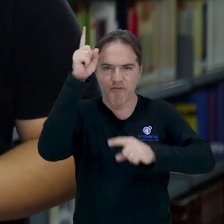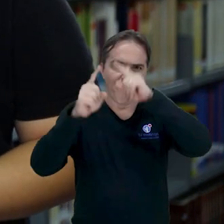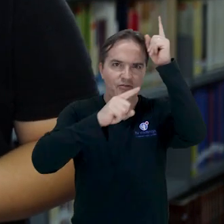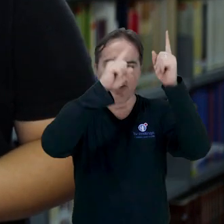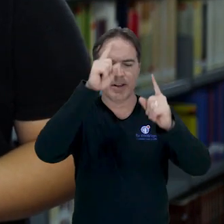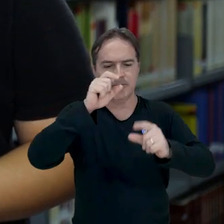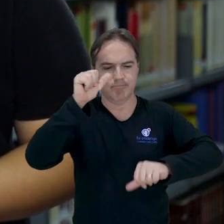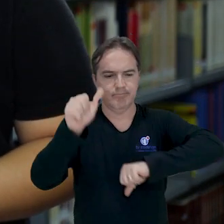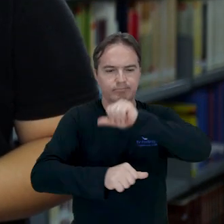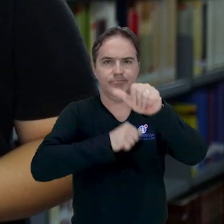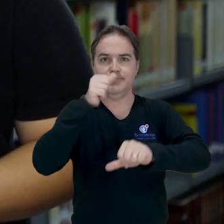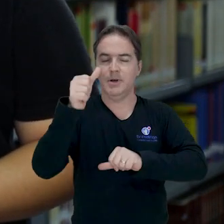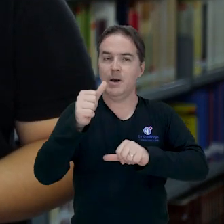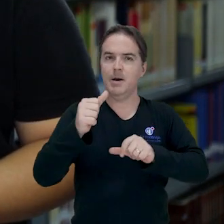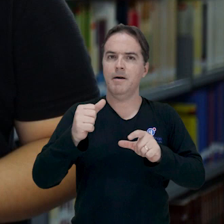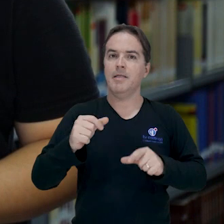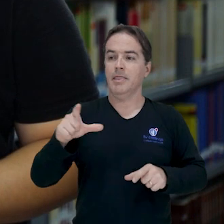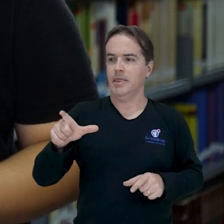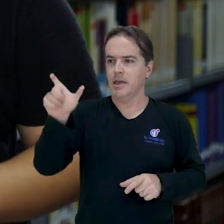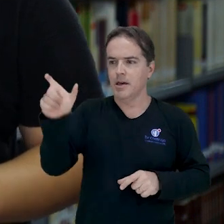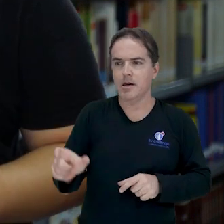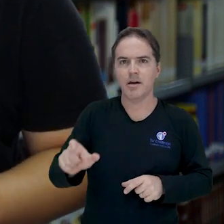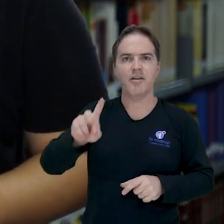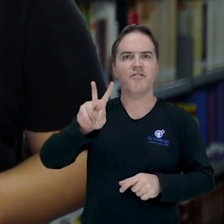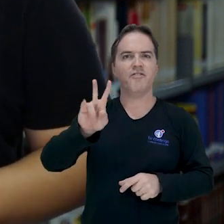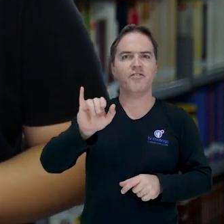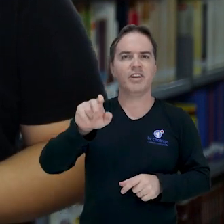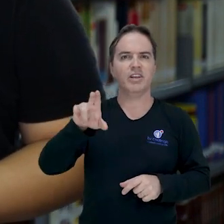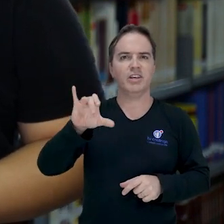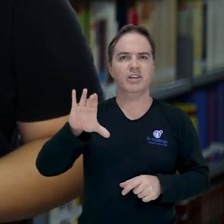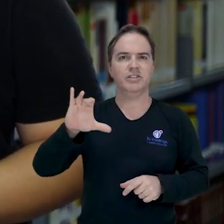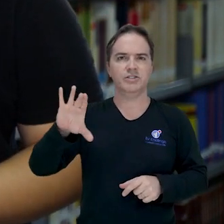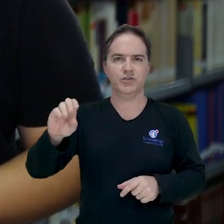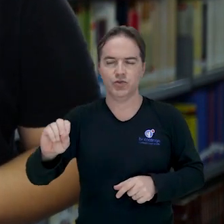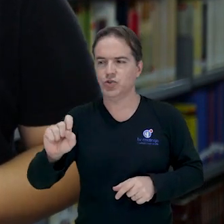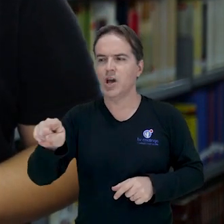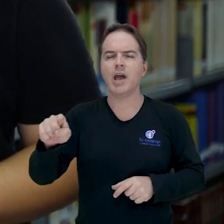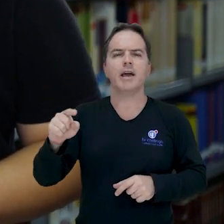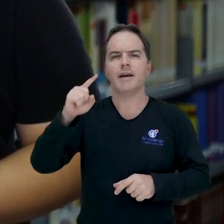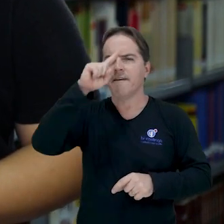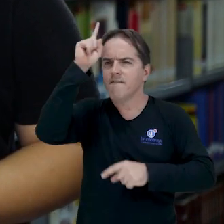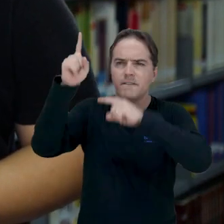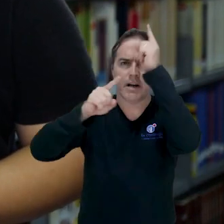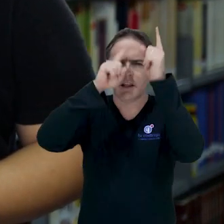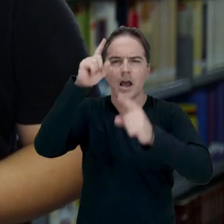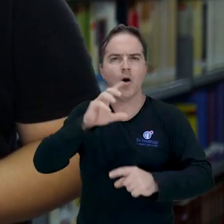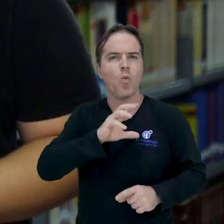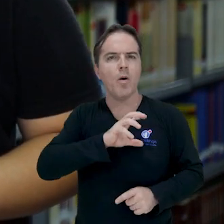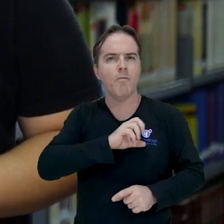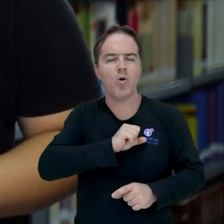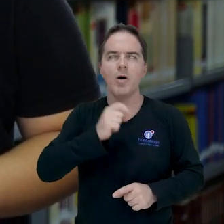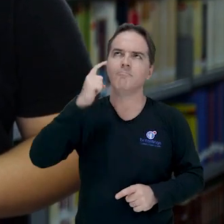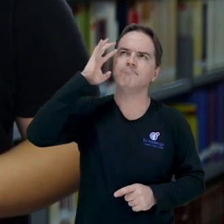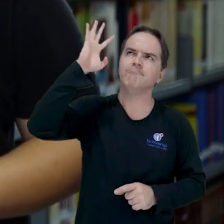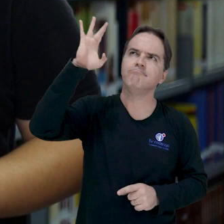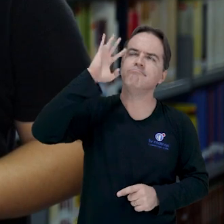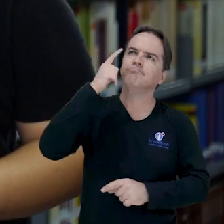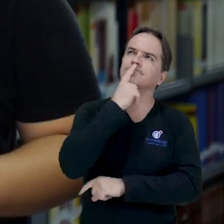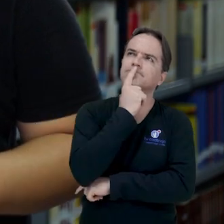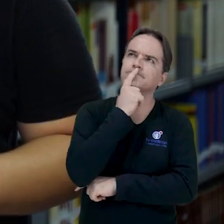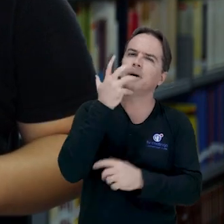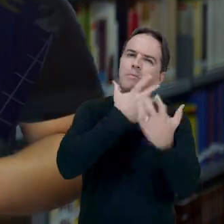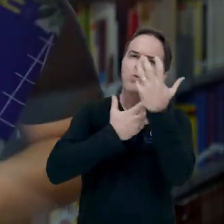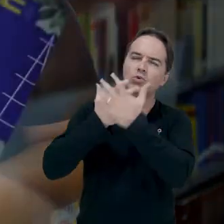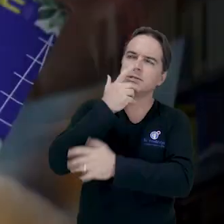músicas, ele fala que é preciso inventar de novo o amor. Então, por isso o título e essa construção de um amor que